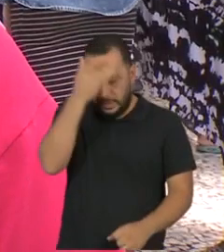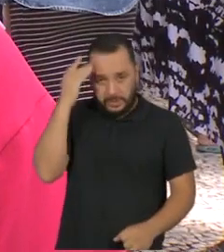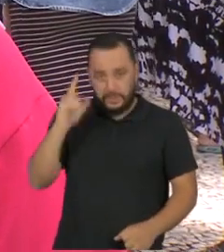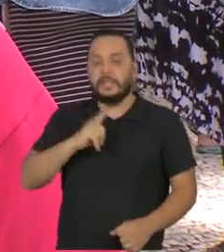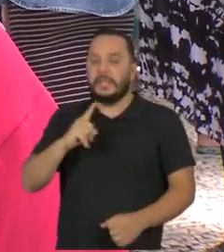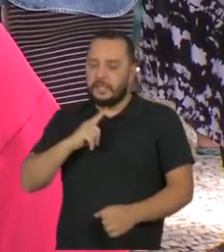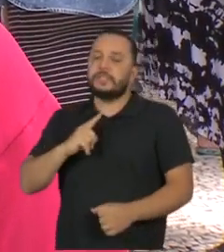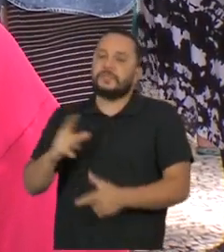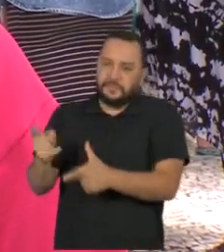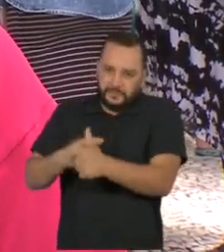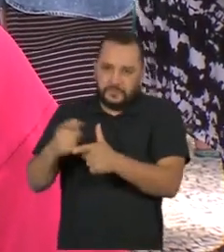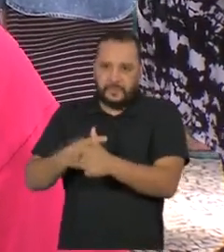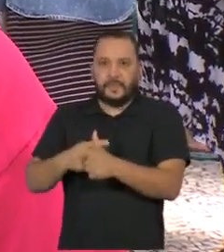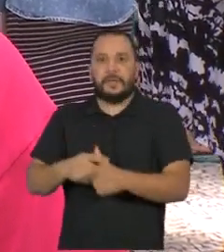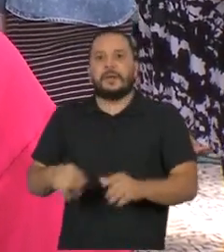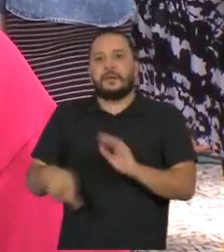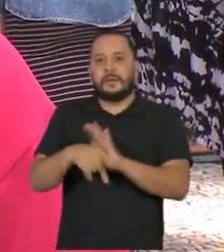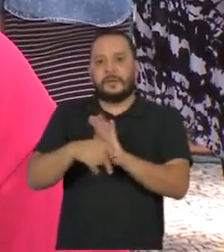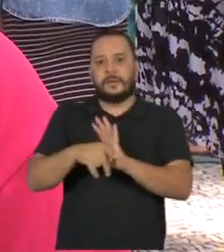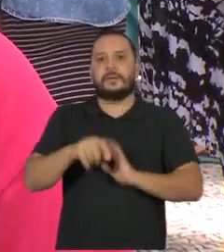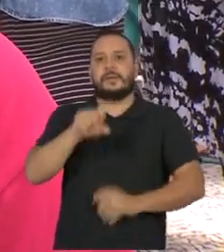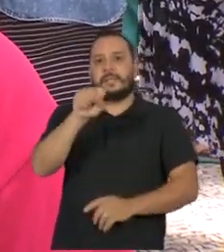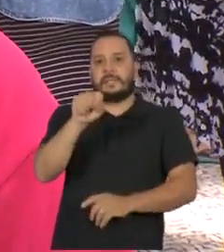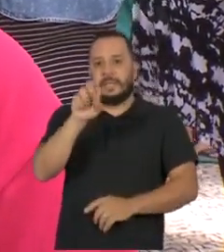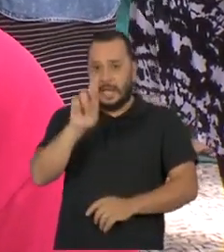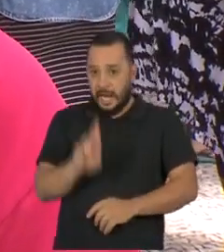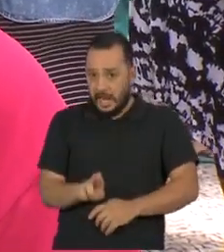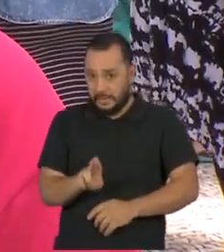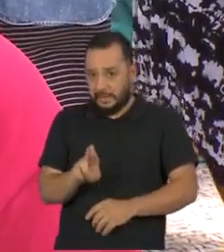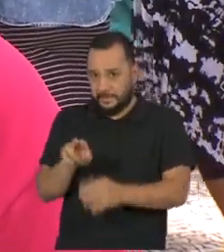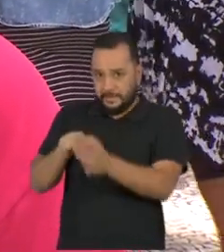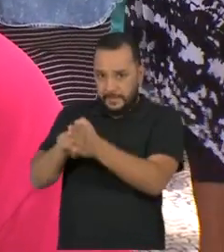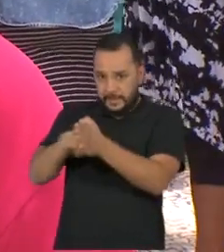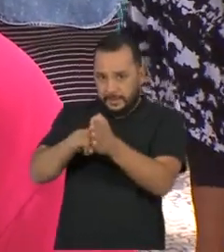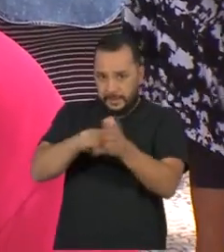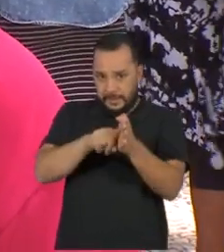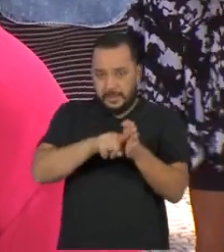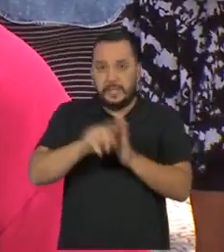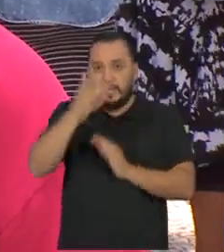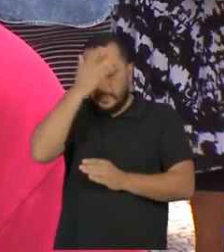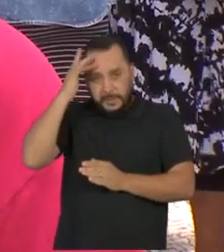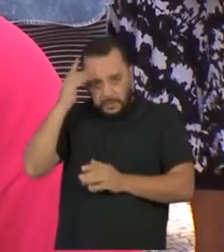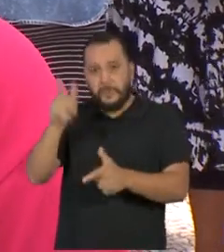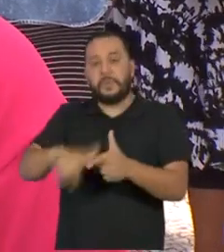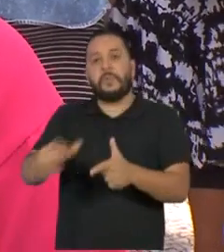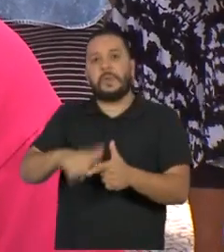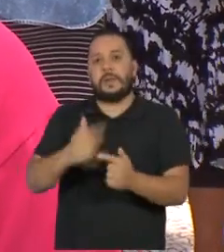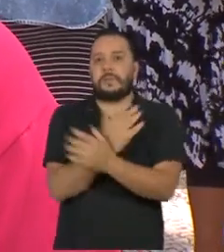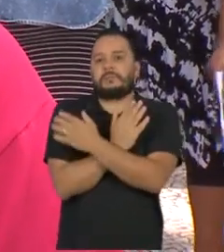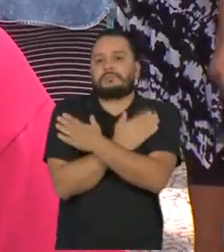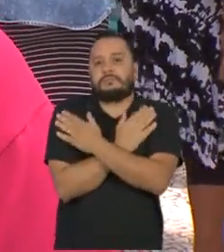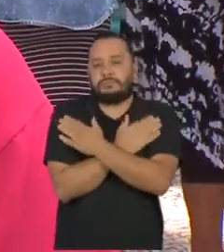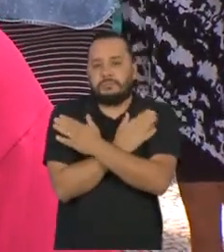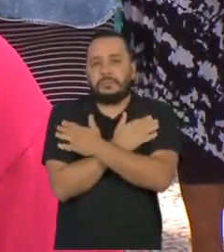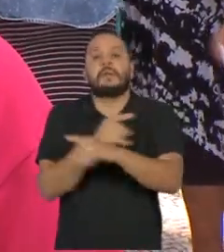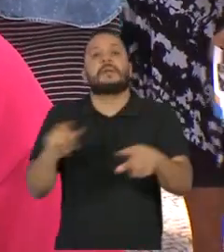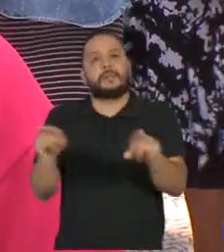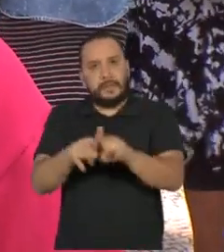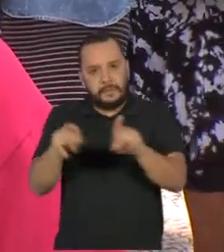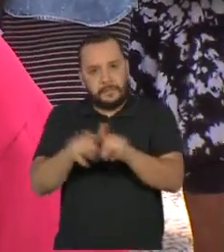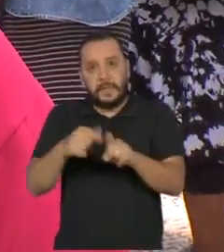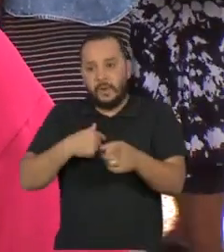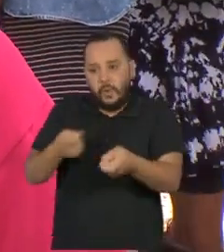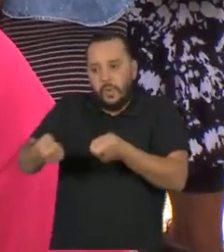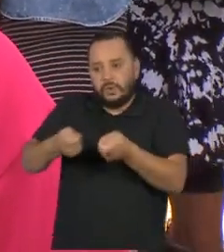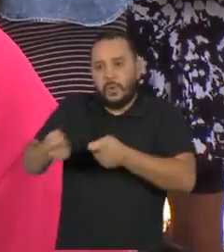alguns levantamentos da Serasa apontam que as pessoas têm ou um problema por conta do desemprego ou muitas vezes por uma questão de